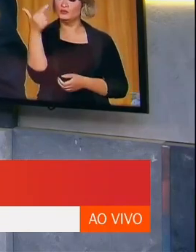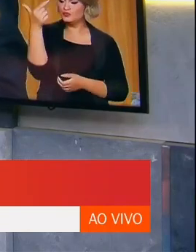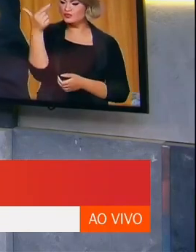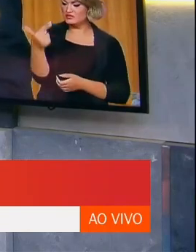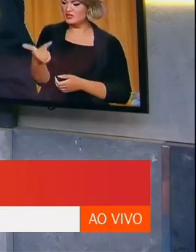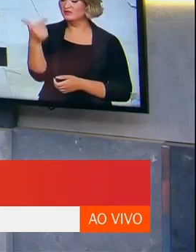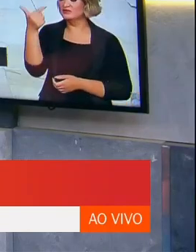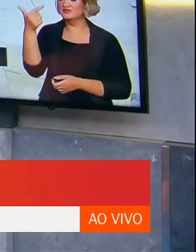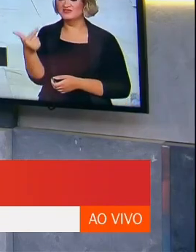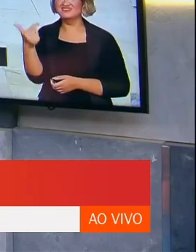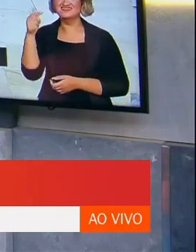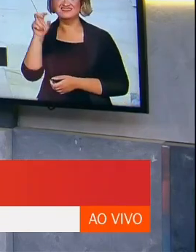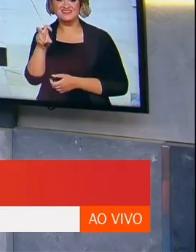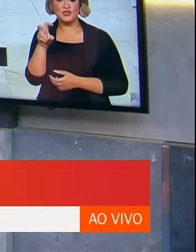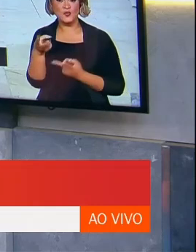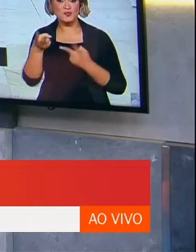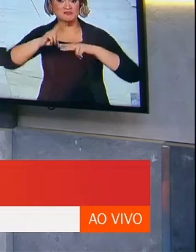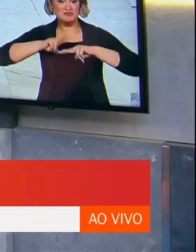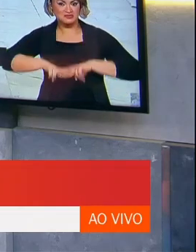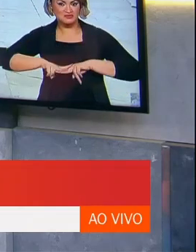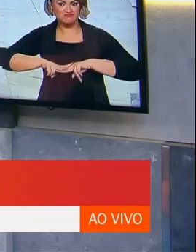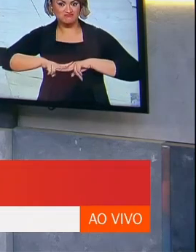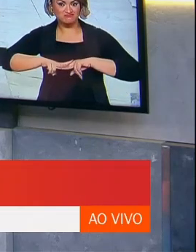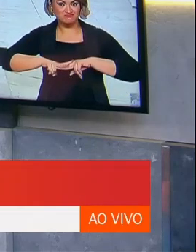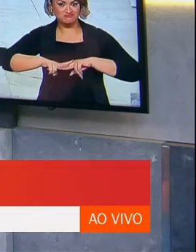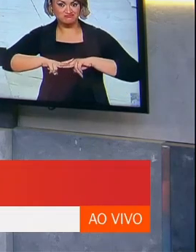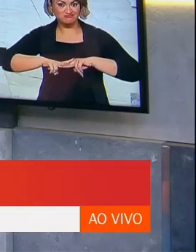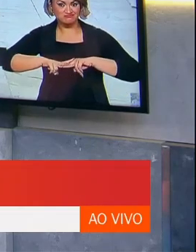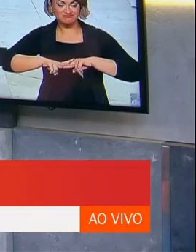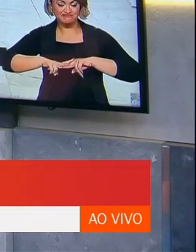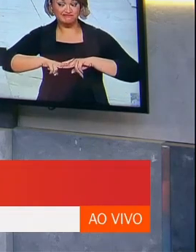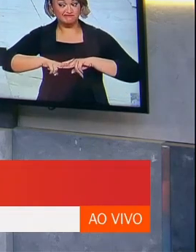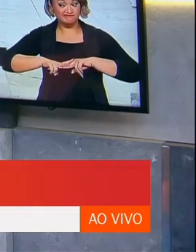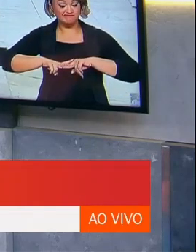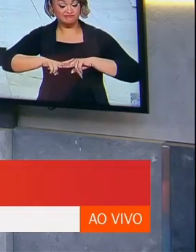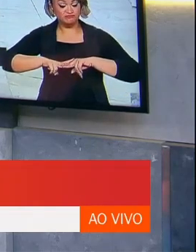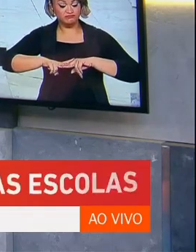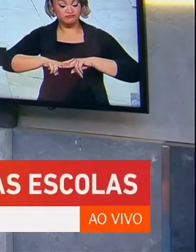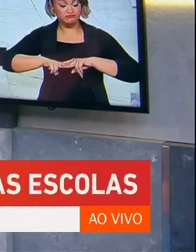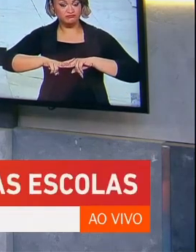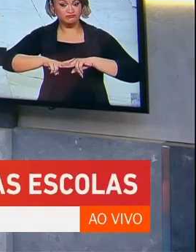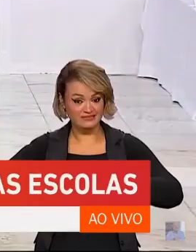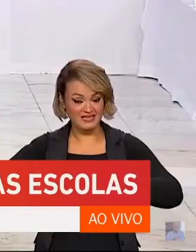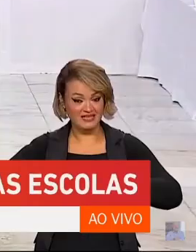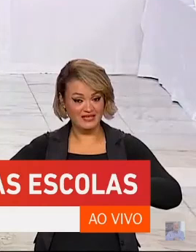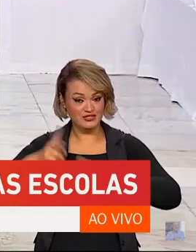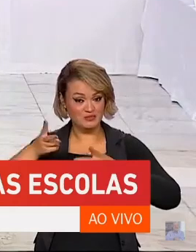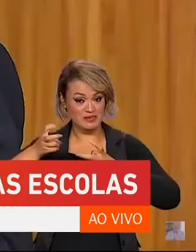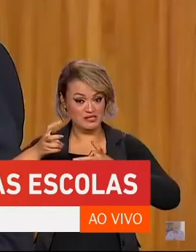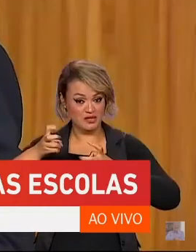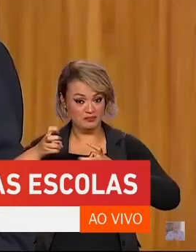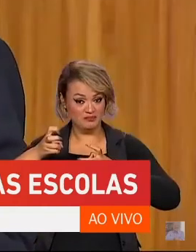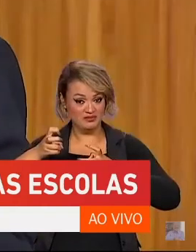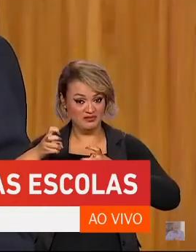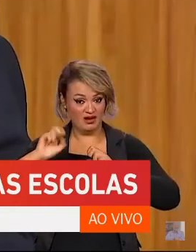pública nas escolas. Com a palavra agora o ministro Flávio Dino. Vamos acompanhar. Isso permite, de modo muito